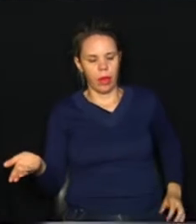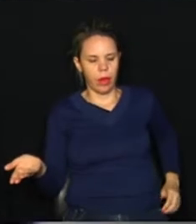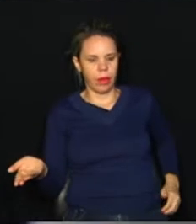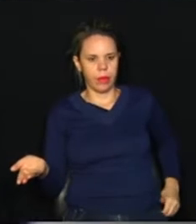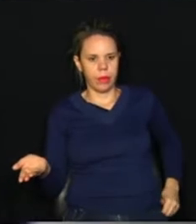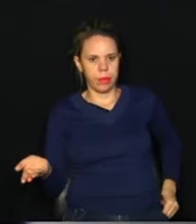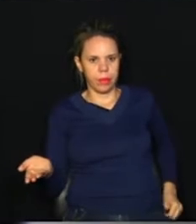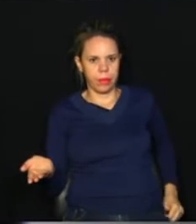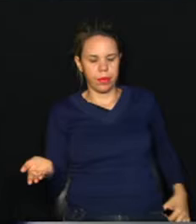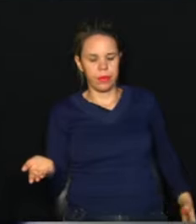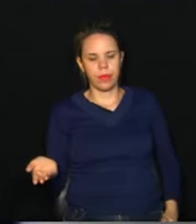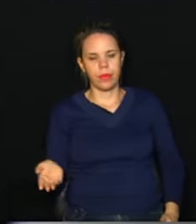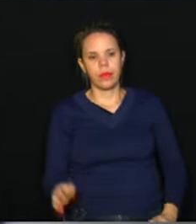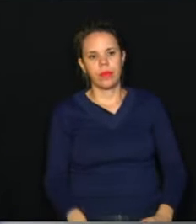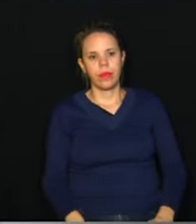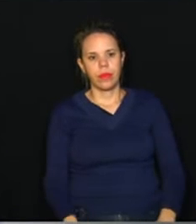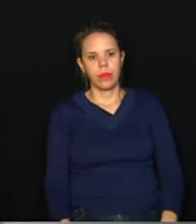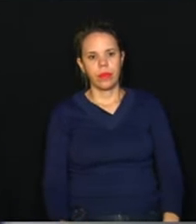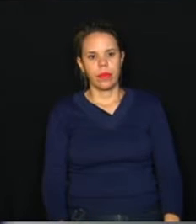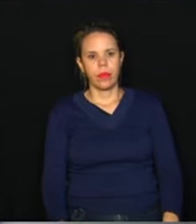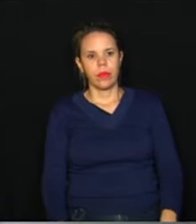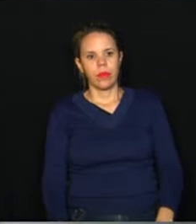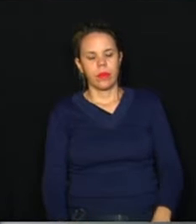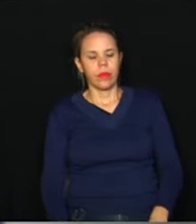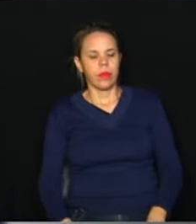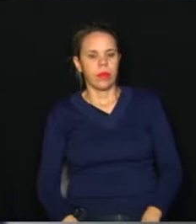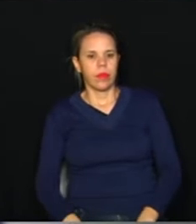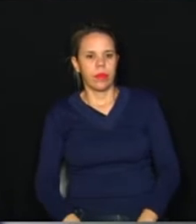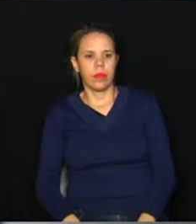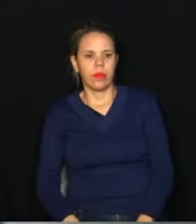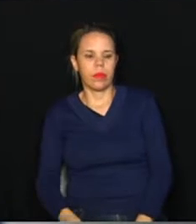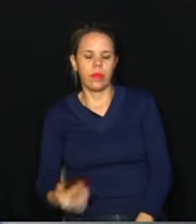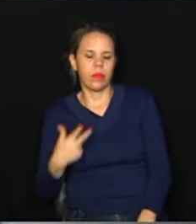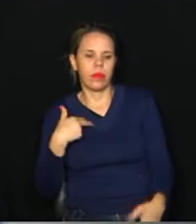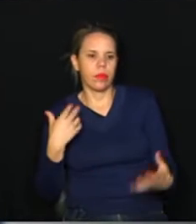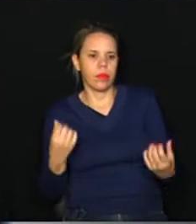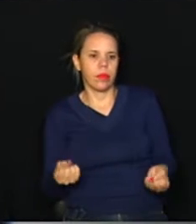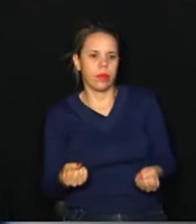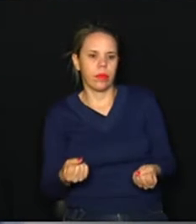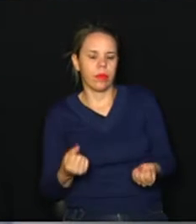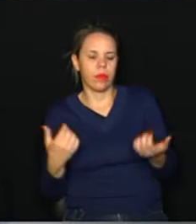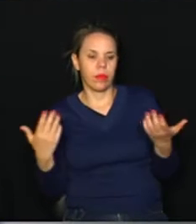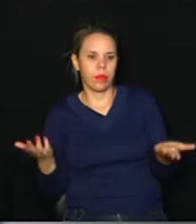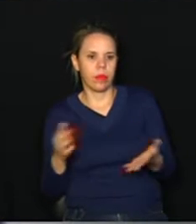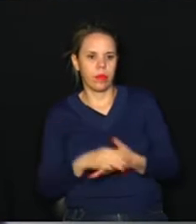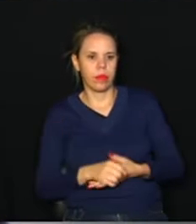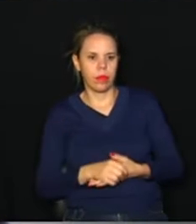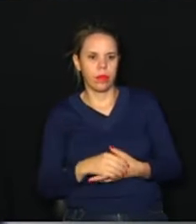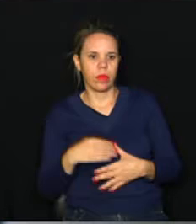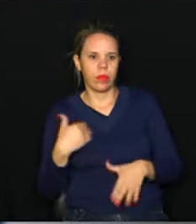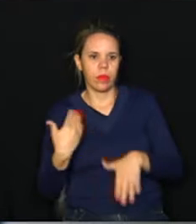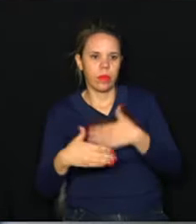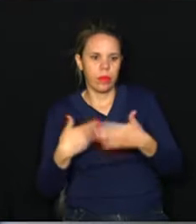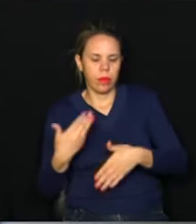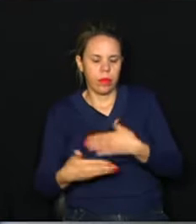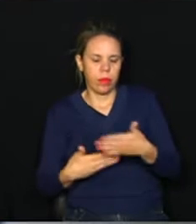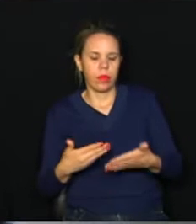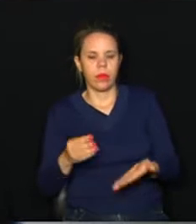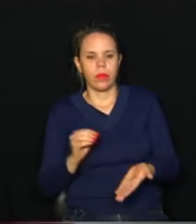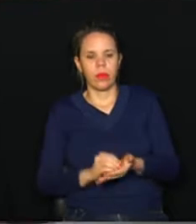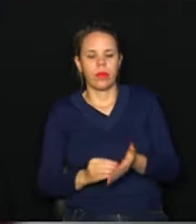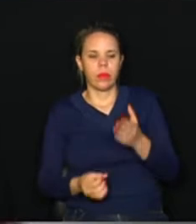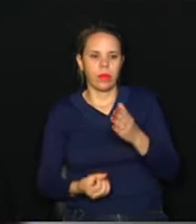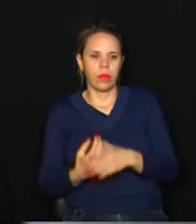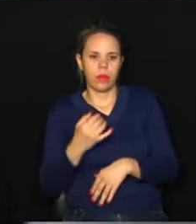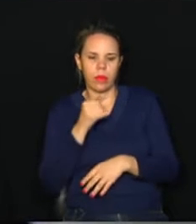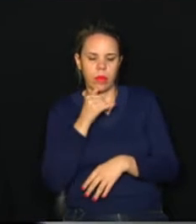da esquistossomose. Isso é inconcebível. Então, o passo dado com a extinção